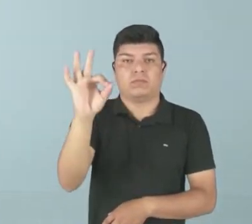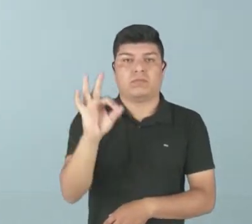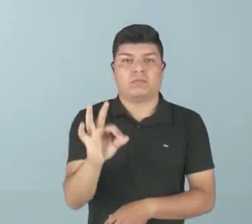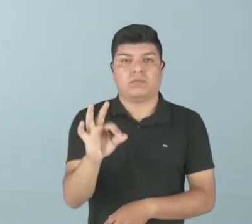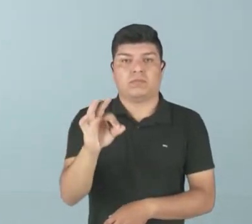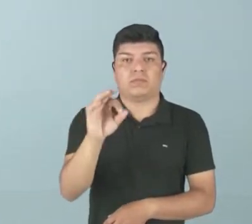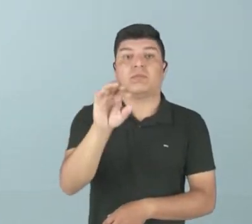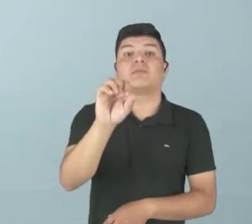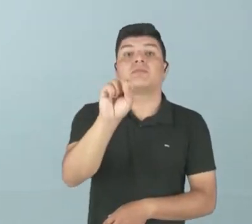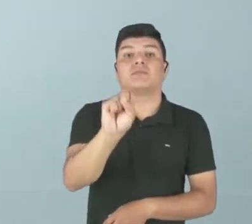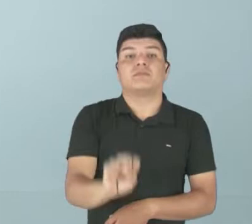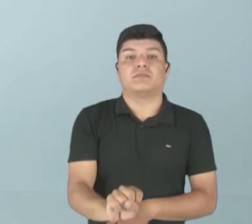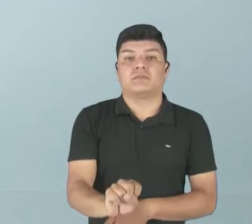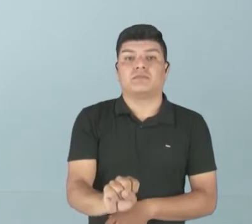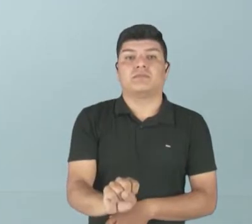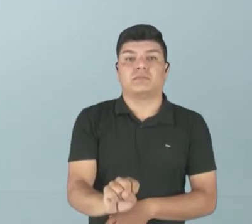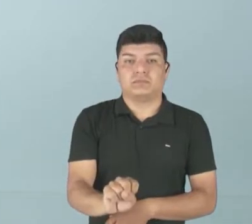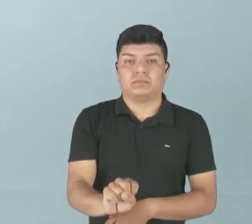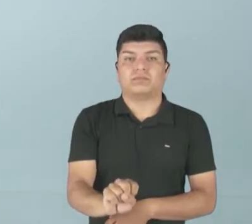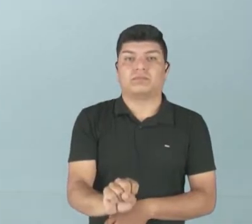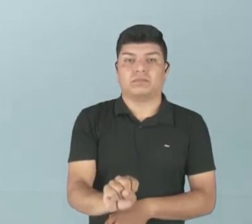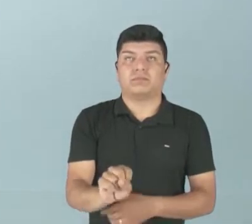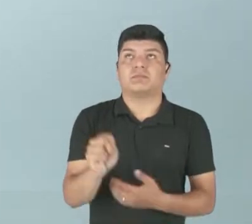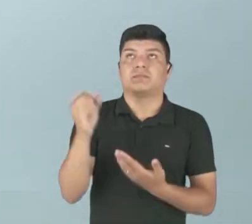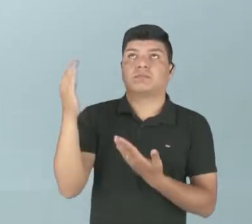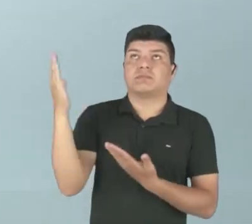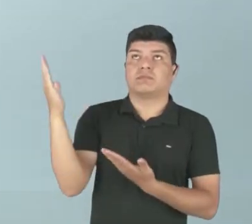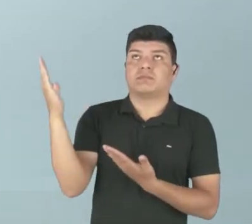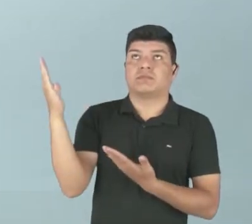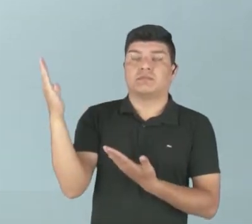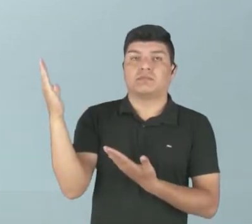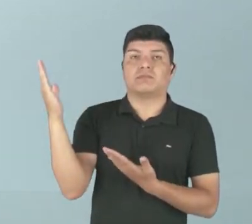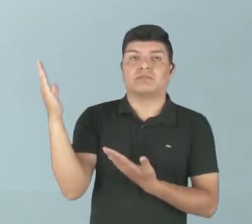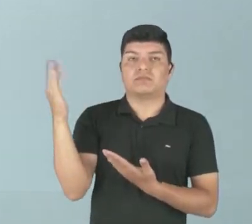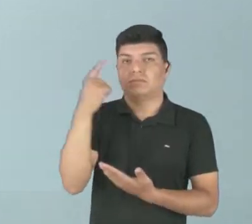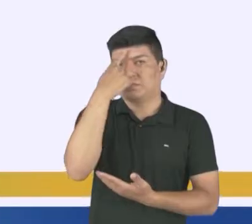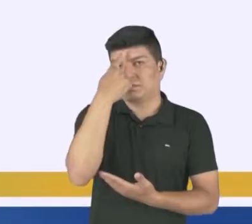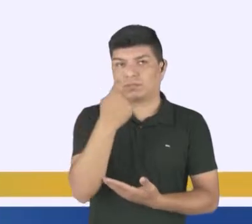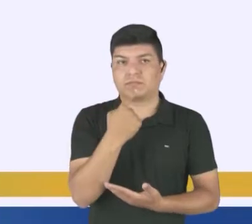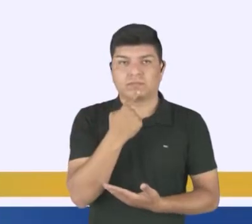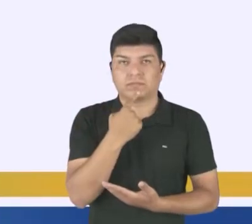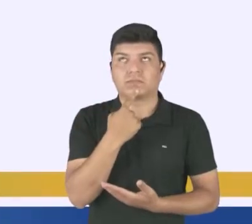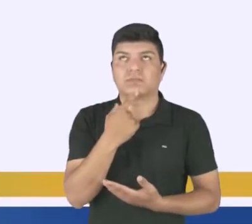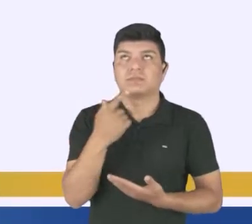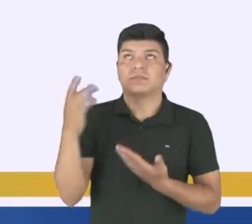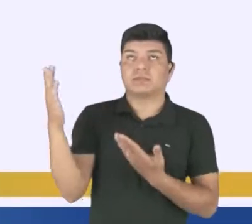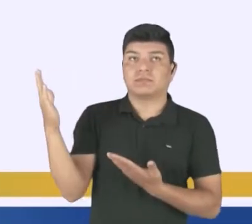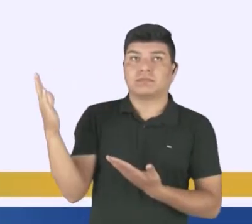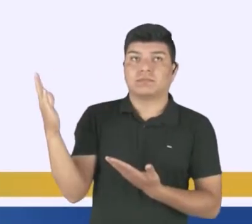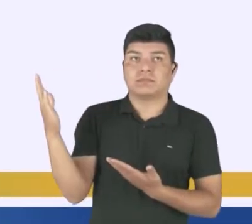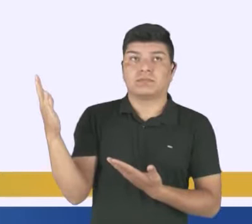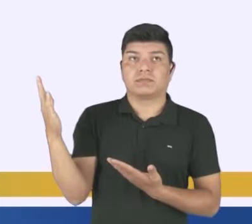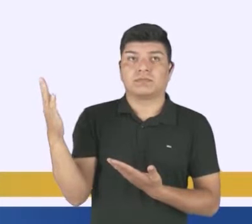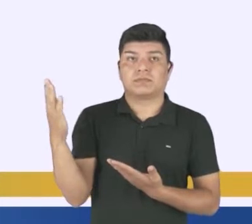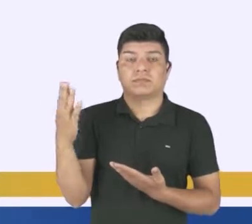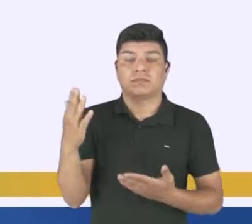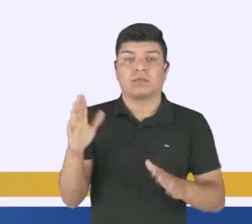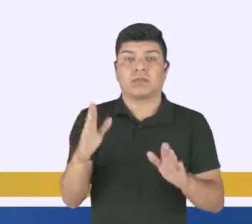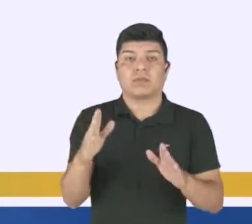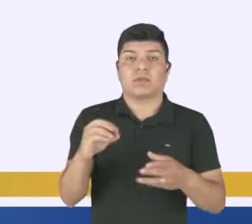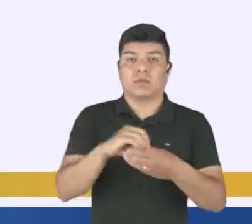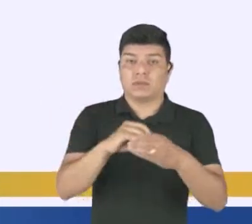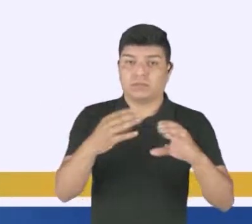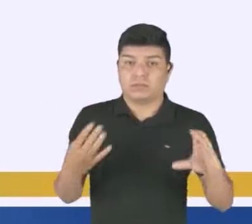93% está no hemisfério sul, conforme dá de verificar na imagem. Aspecto físico do Brasil